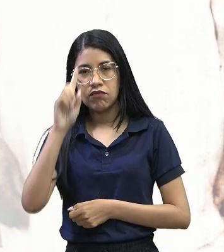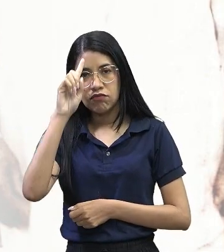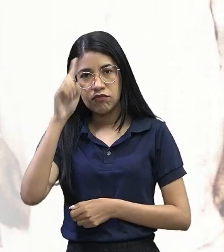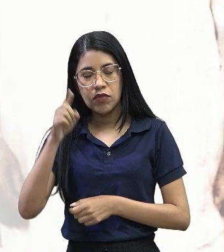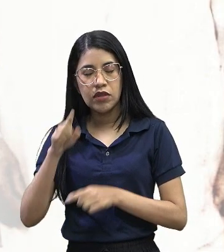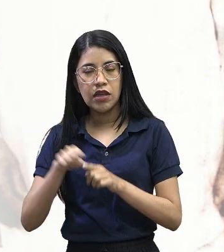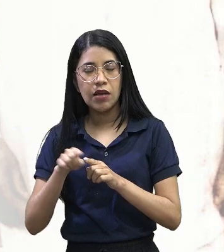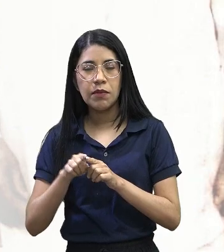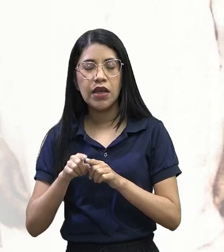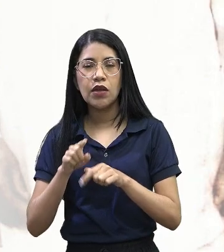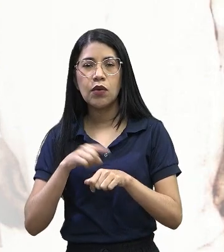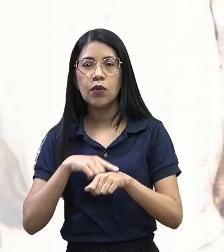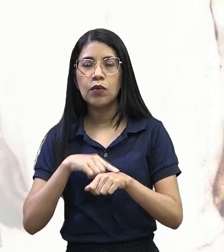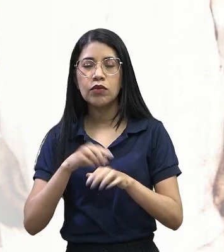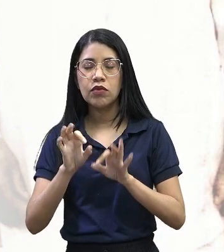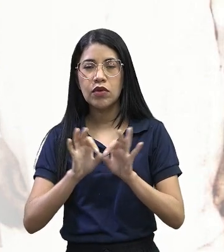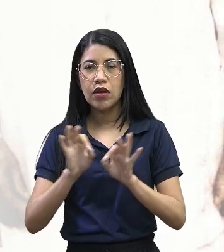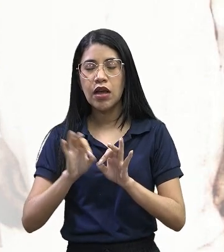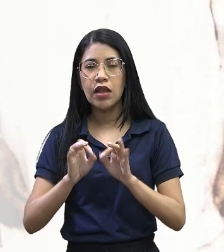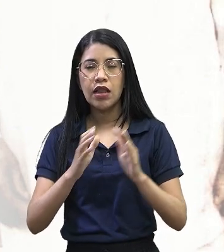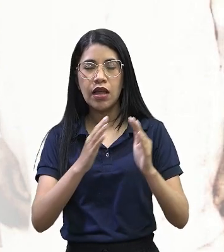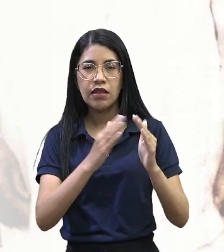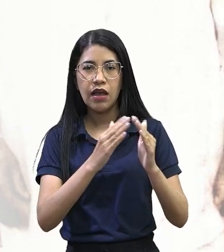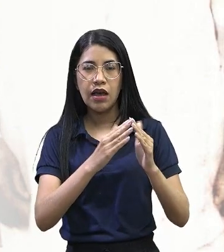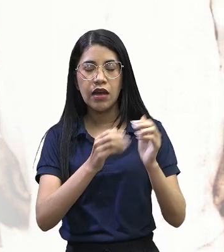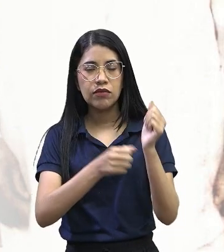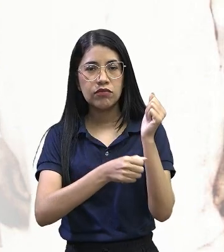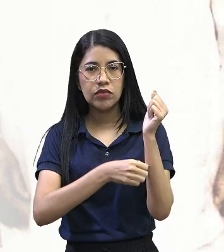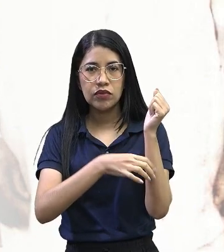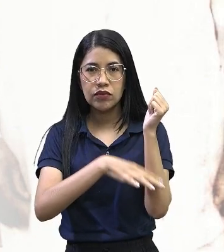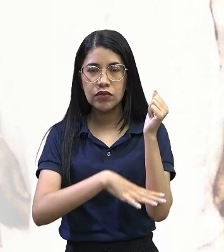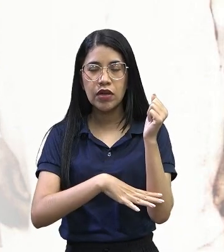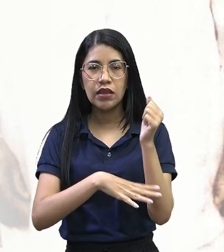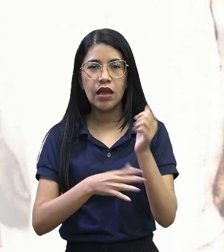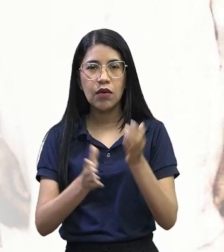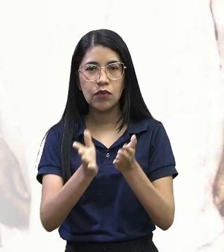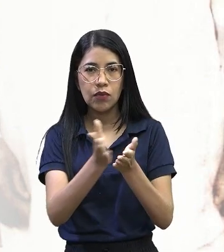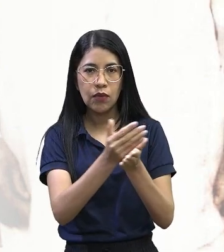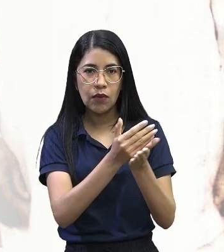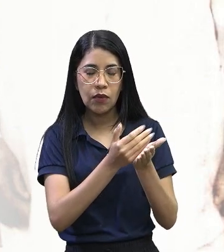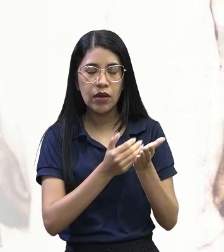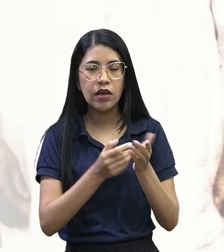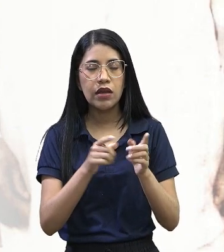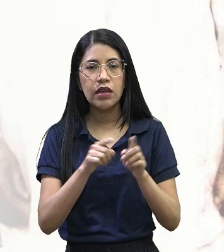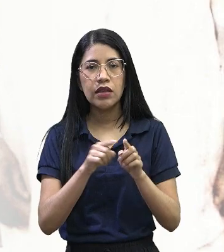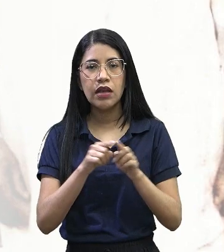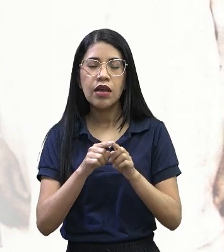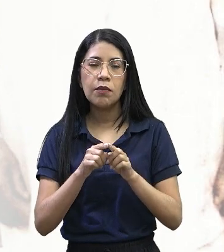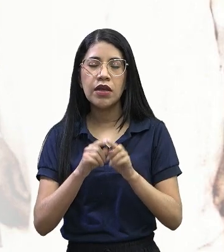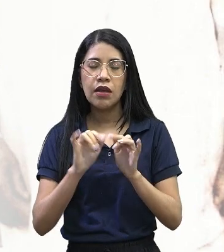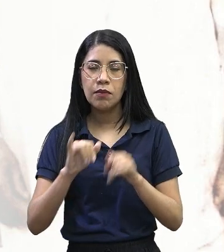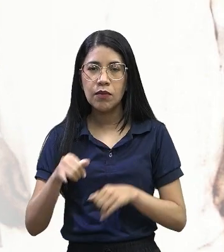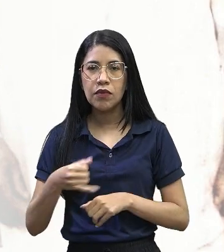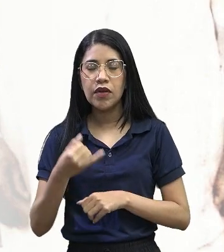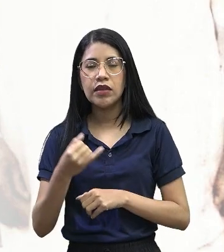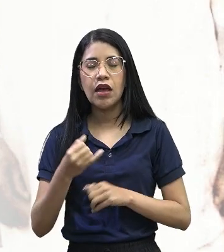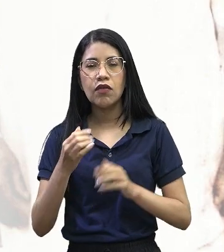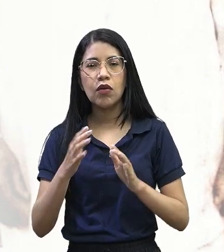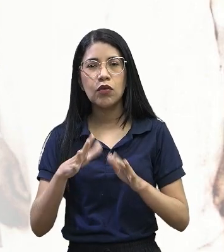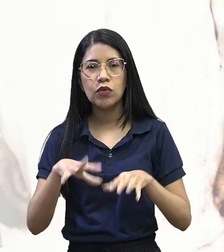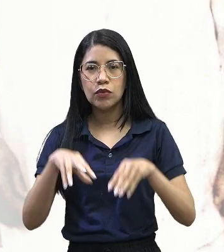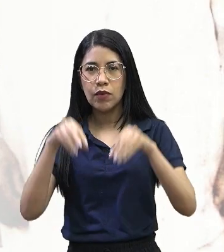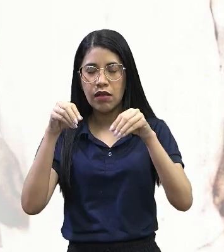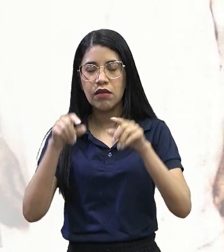dividia seu tempo entre o barracão do seringal em época de safra e as delícias dos palacetes e bordéis